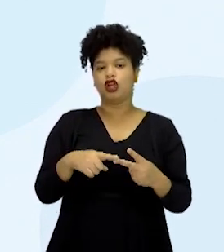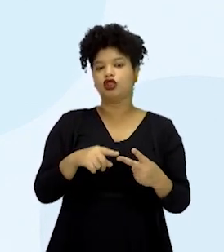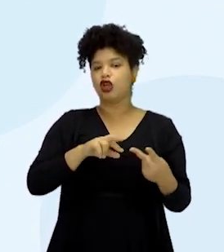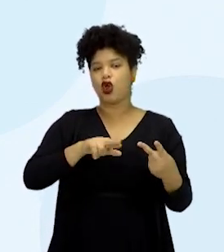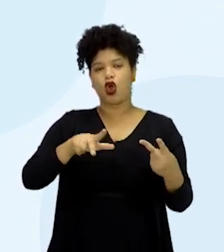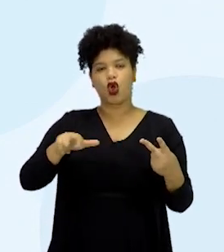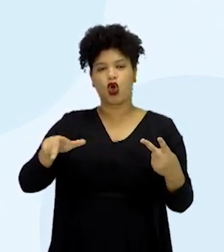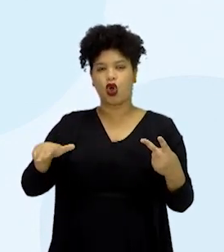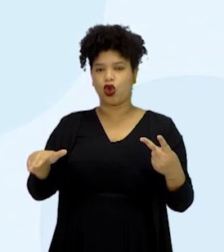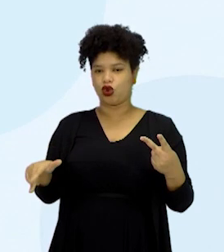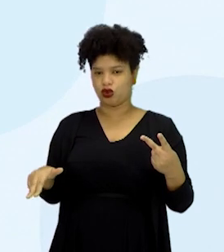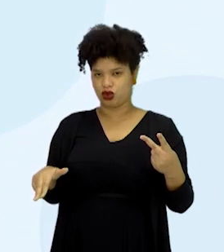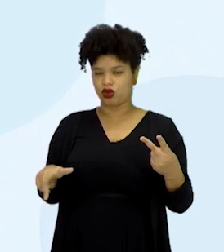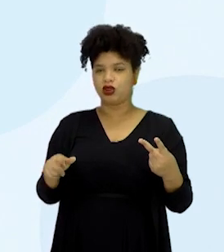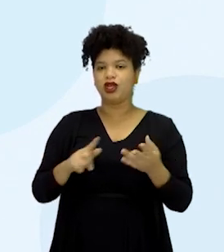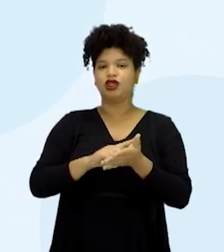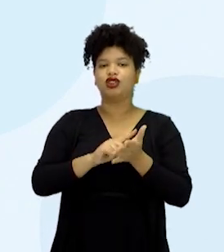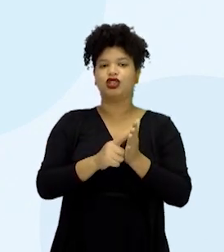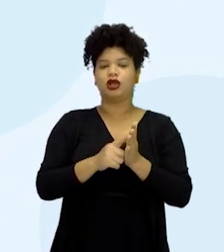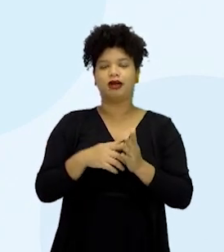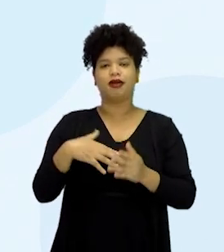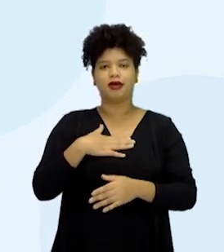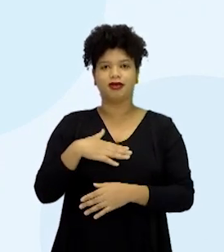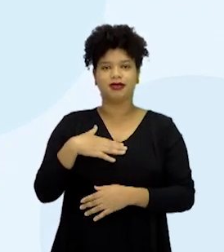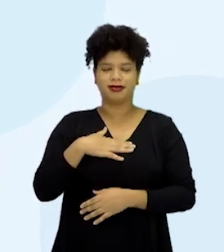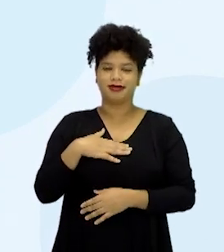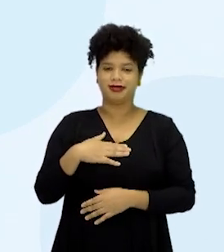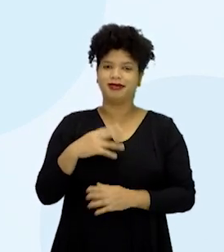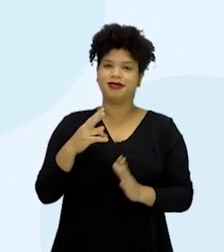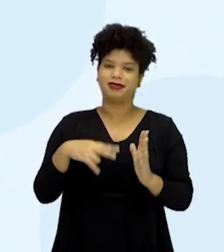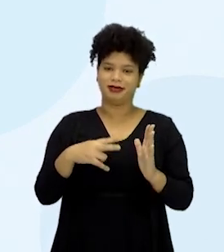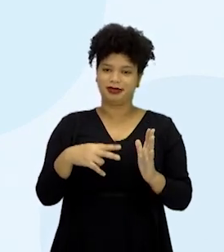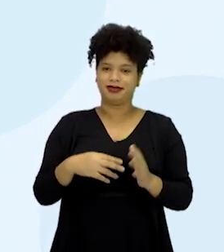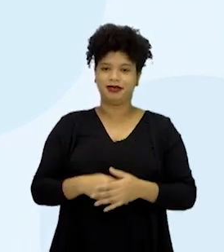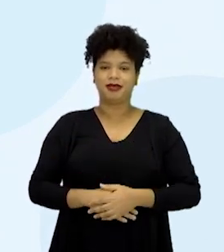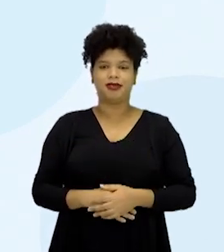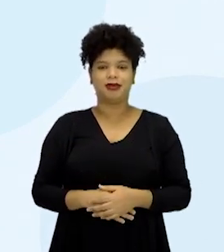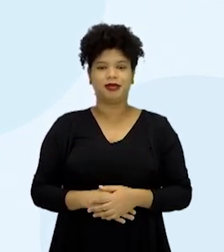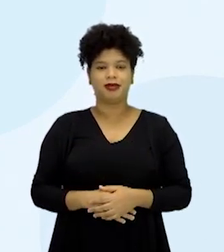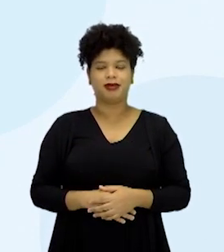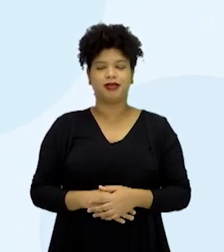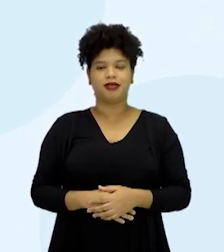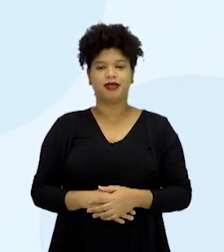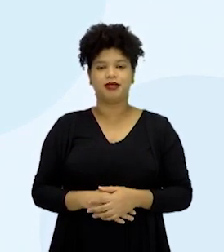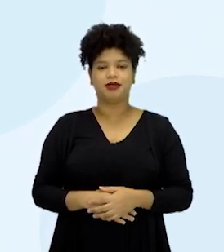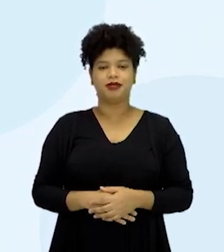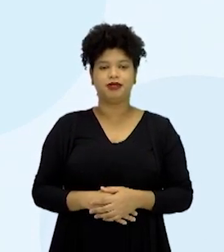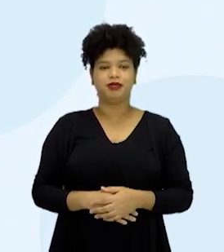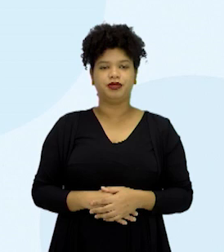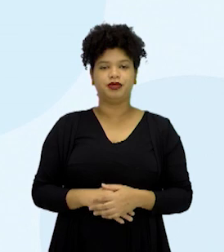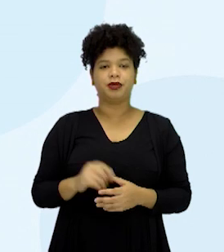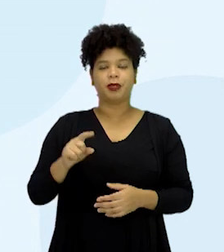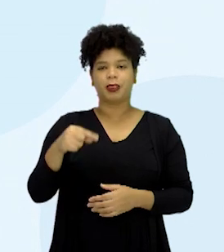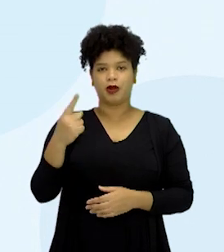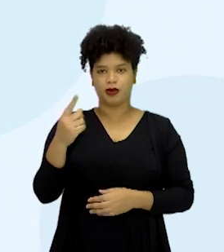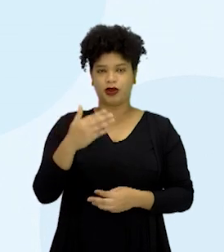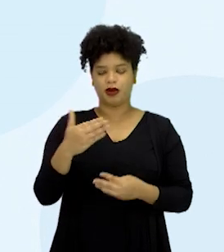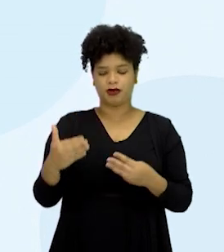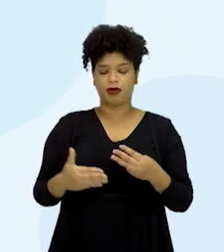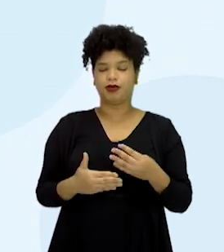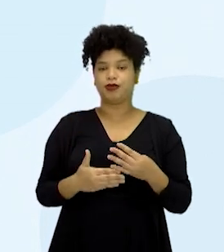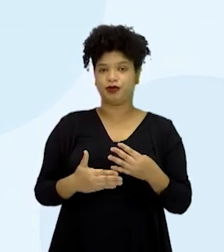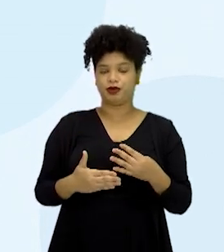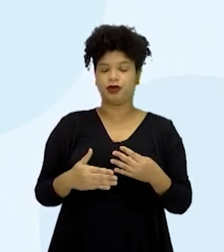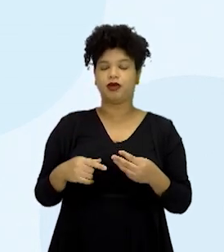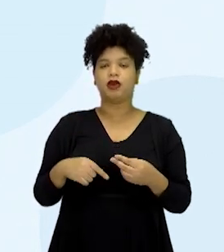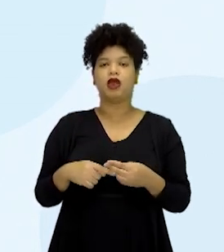mais apareceram nesse gráfico de setores, ou de PIT, como alguns chamam também. Então aí pode passar para o próximo gráfico. Esse